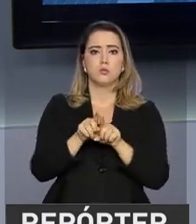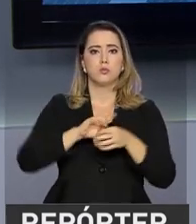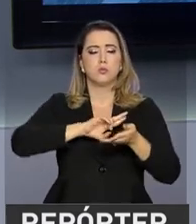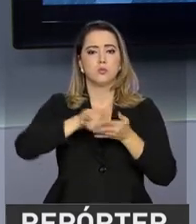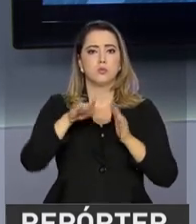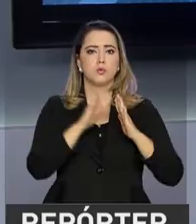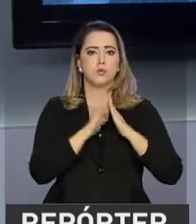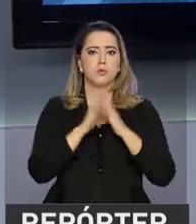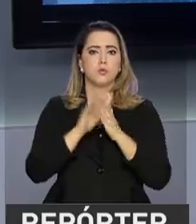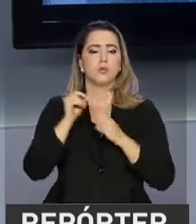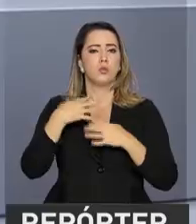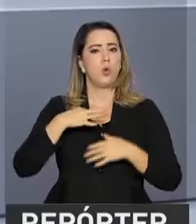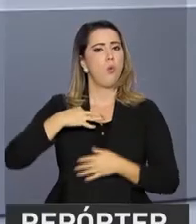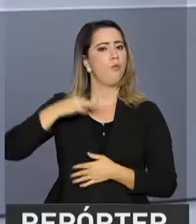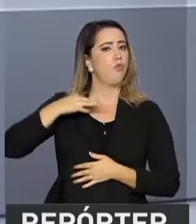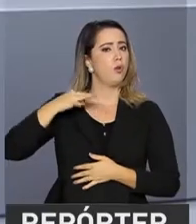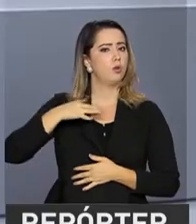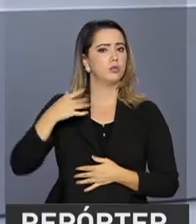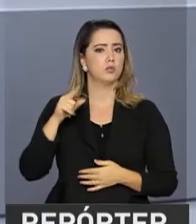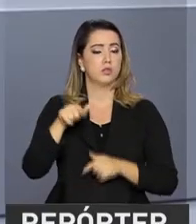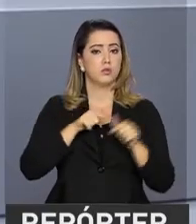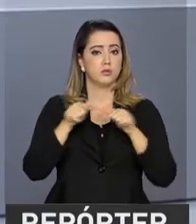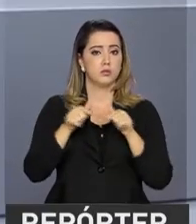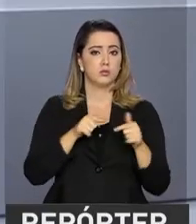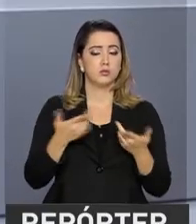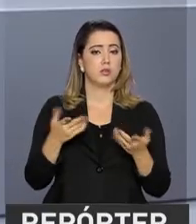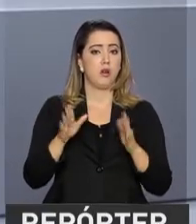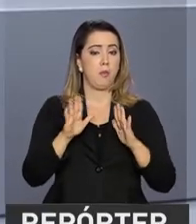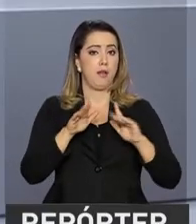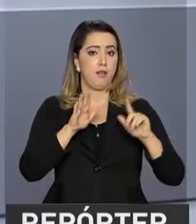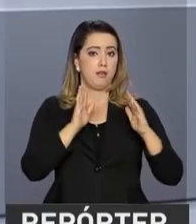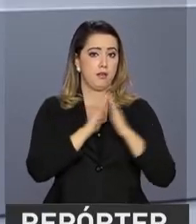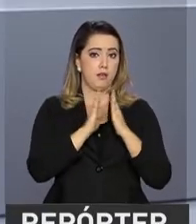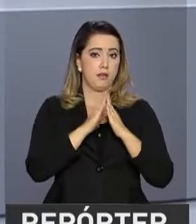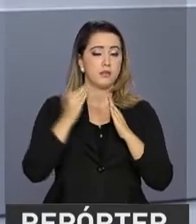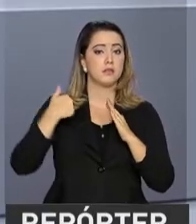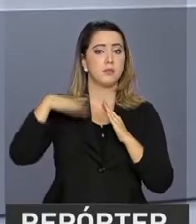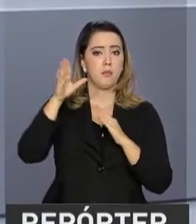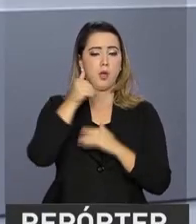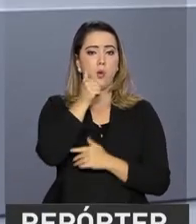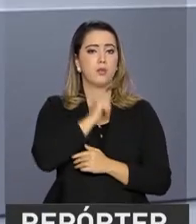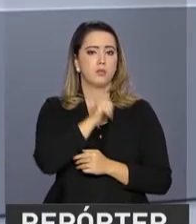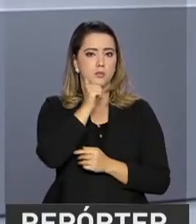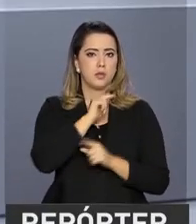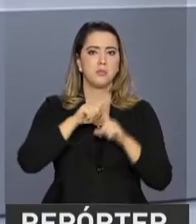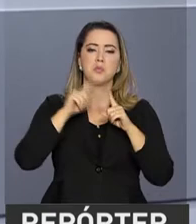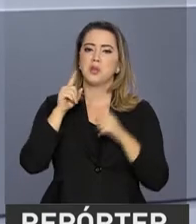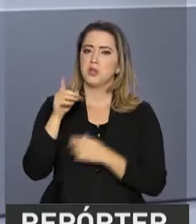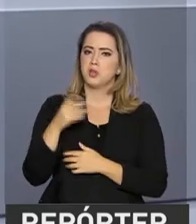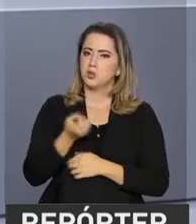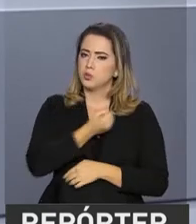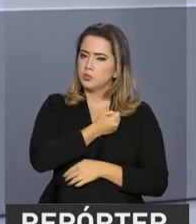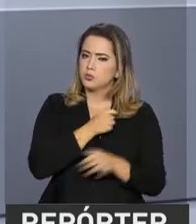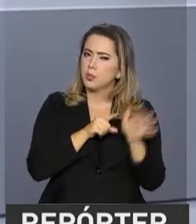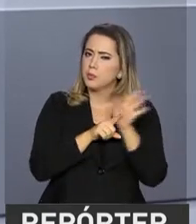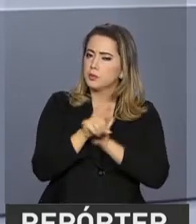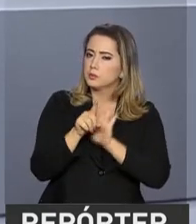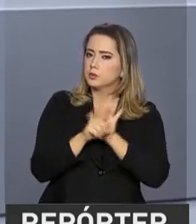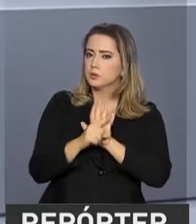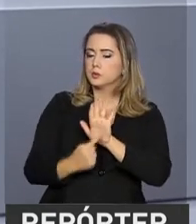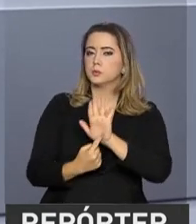trabalho voluntário a ocupação com afazeres domésticos ainda é maior entre as mulheres mas os dados mostram que em